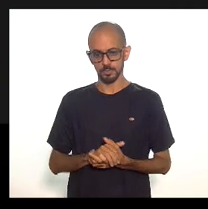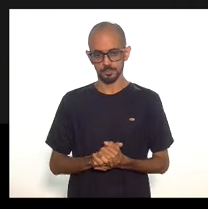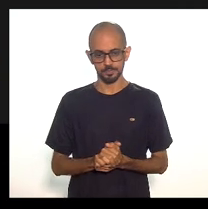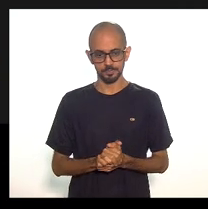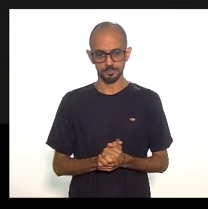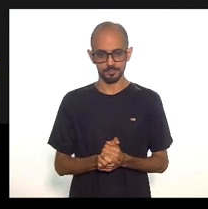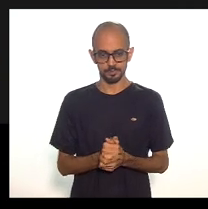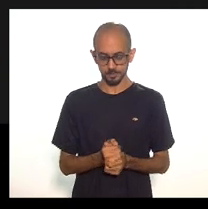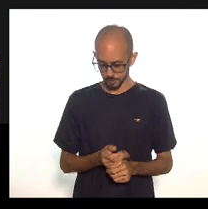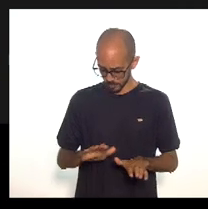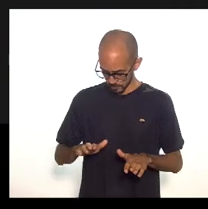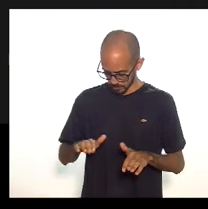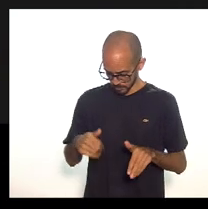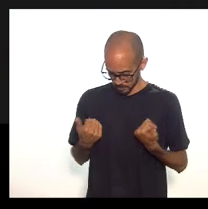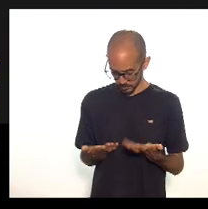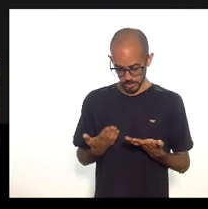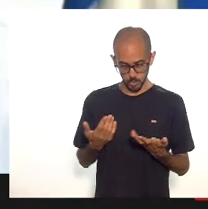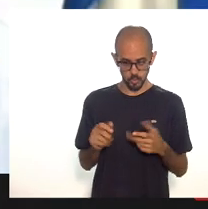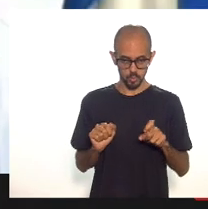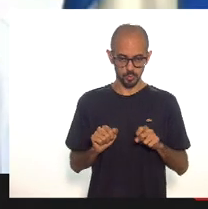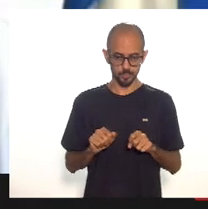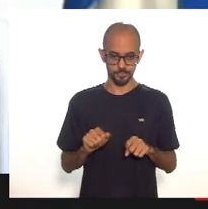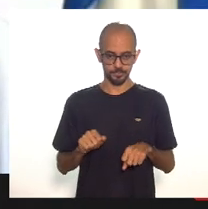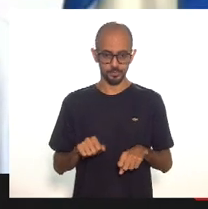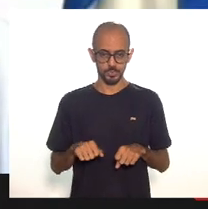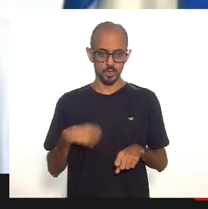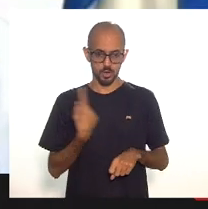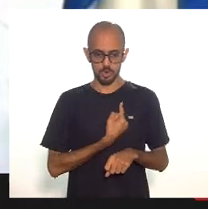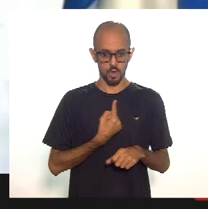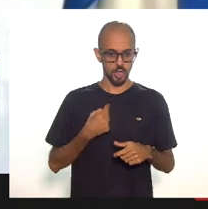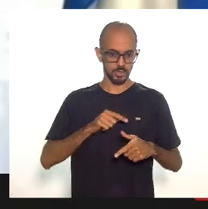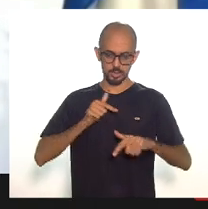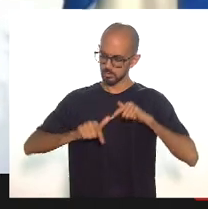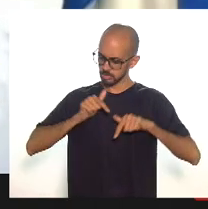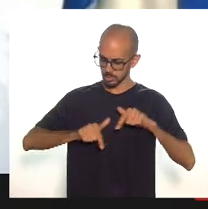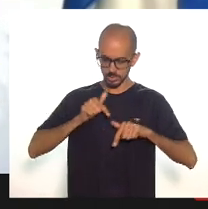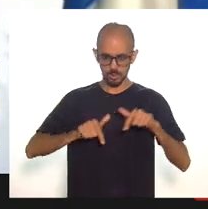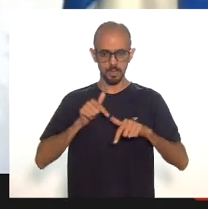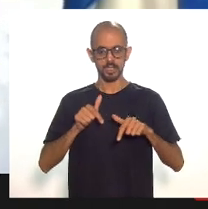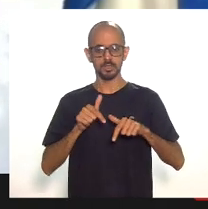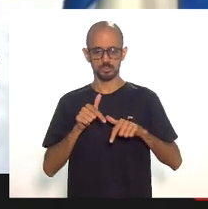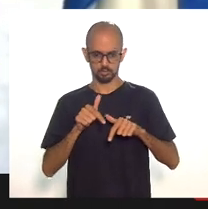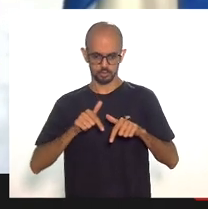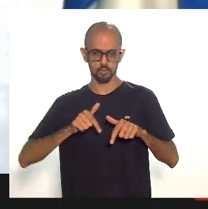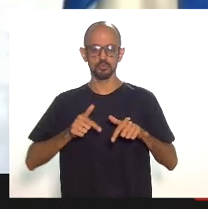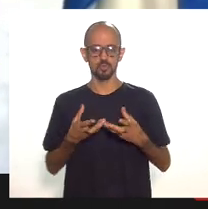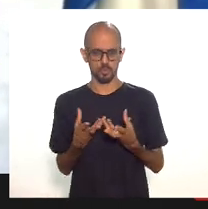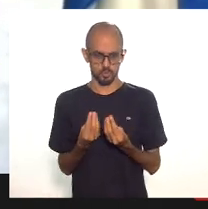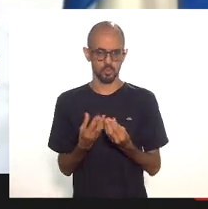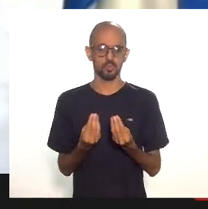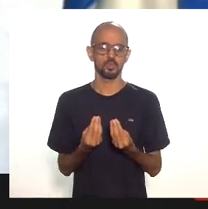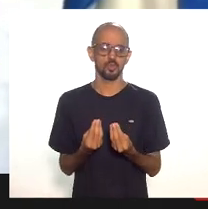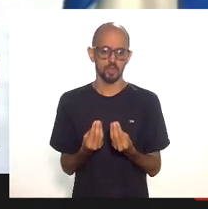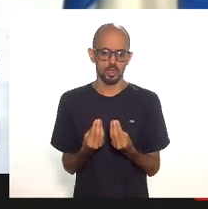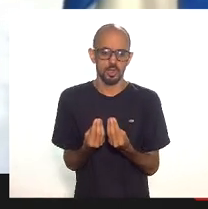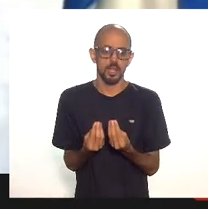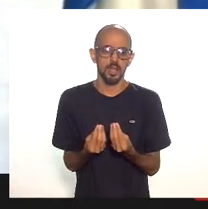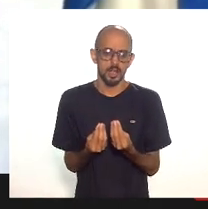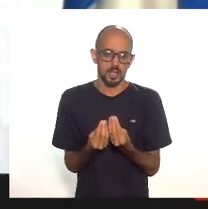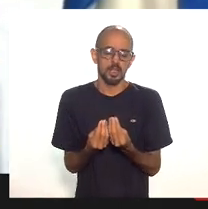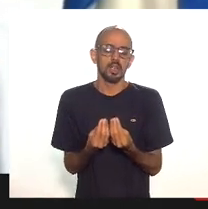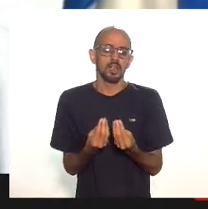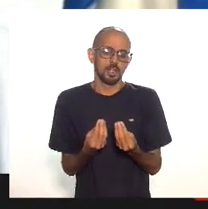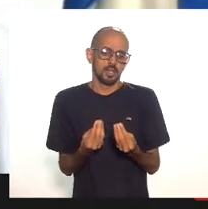Tá ótimo. A rede está produzindo muito mais, né? De janeiro para cá, aumentou muito o número de